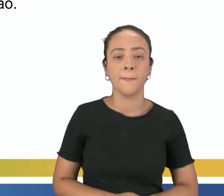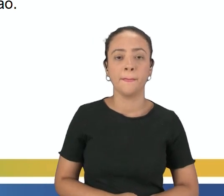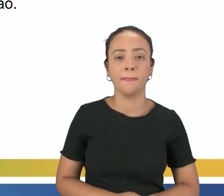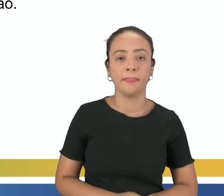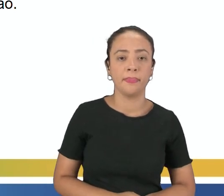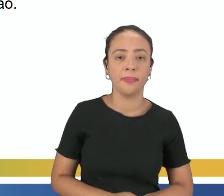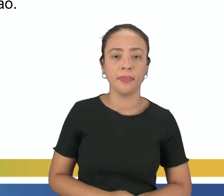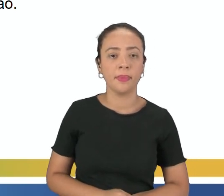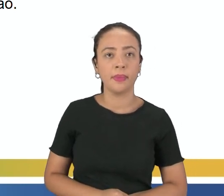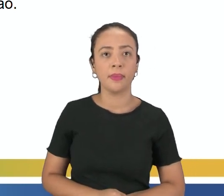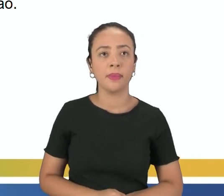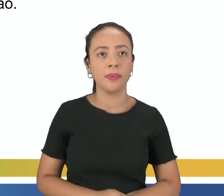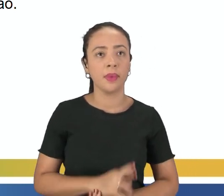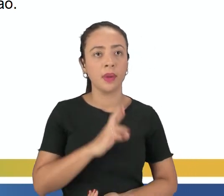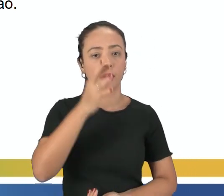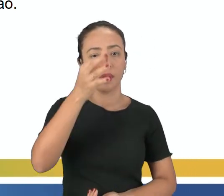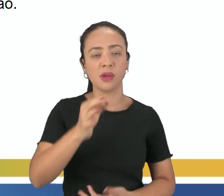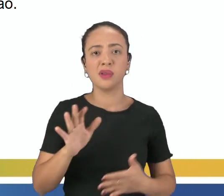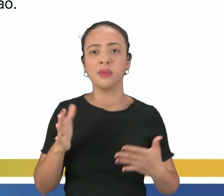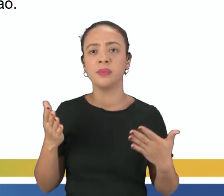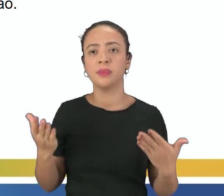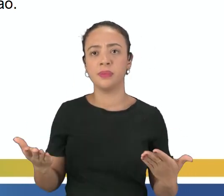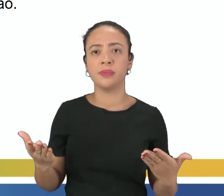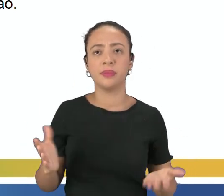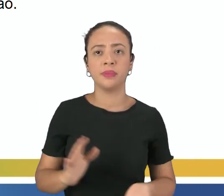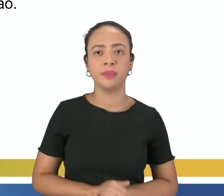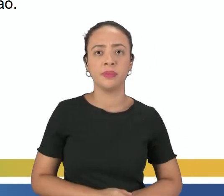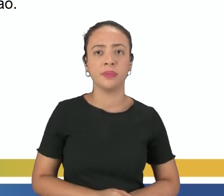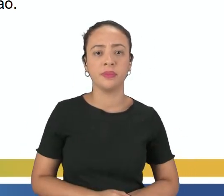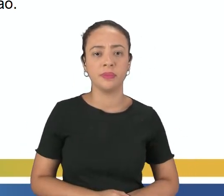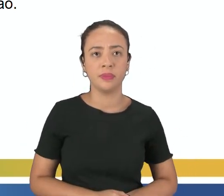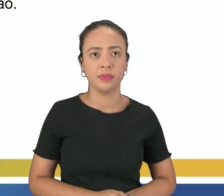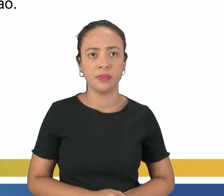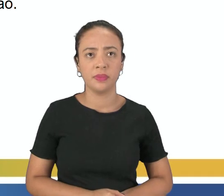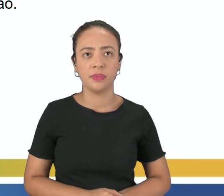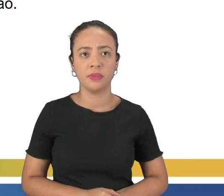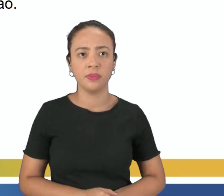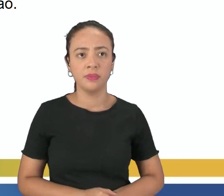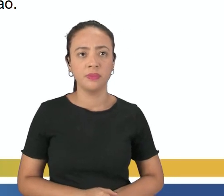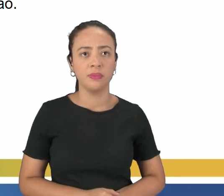Qual alternativa vocês marcariam nessa questão 1?